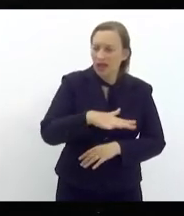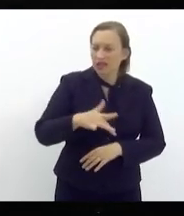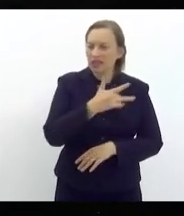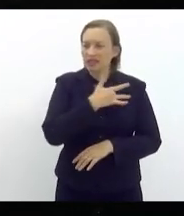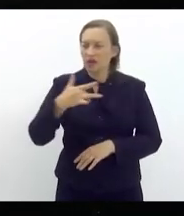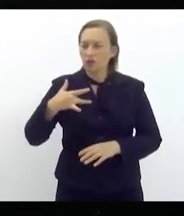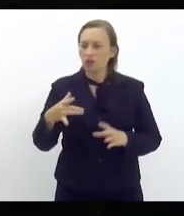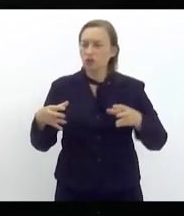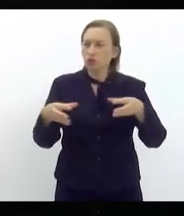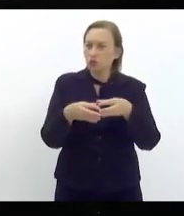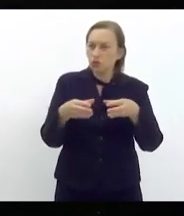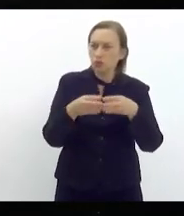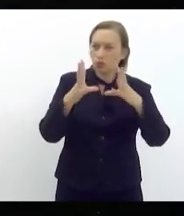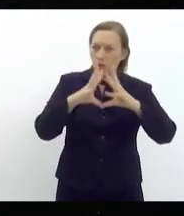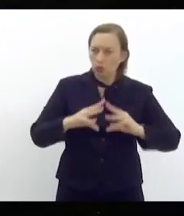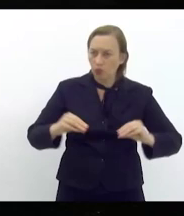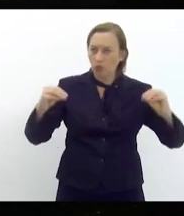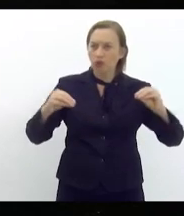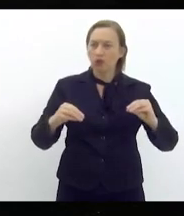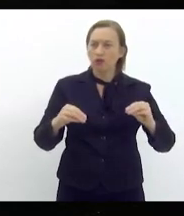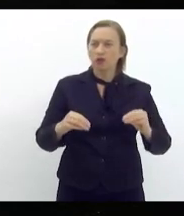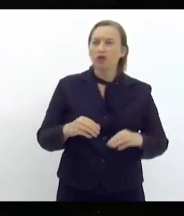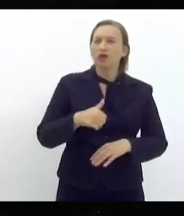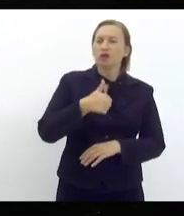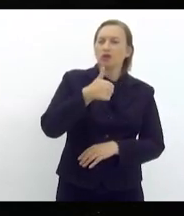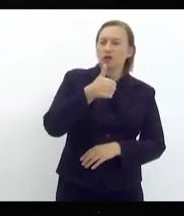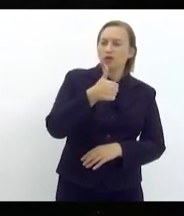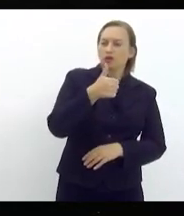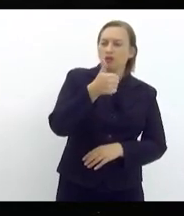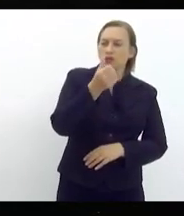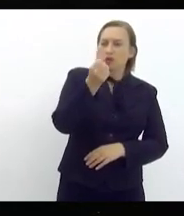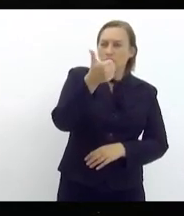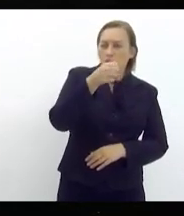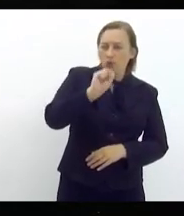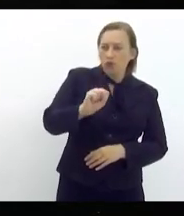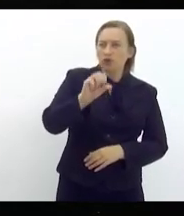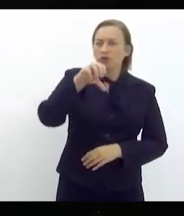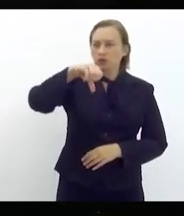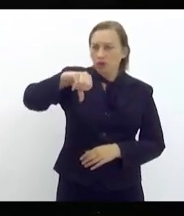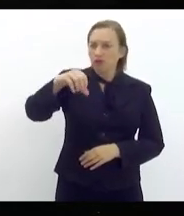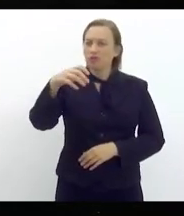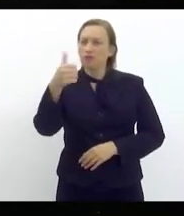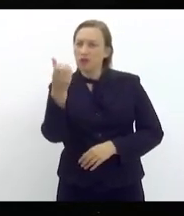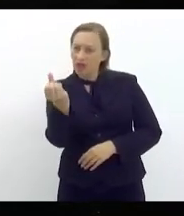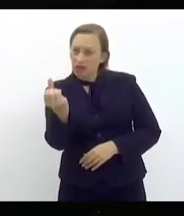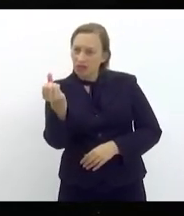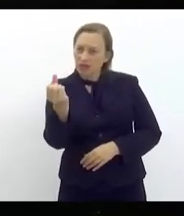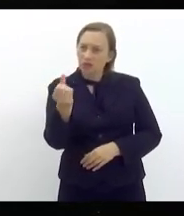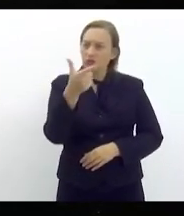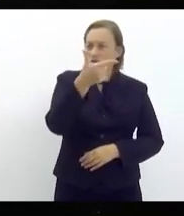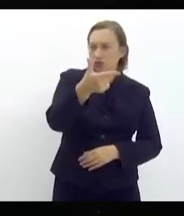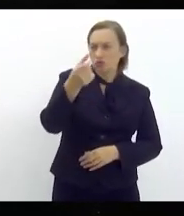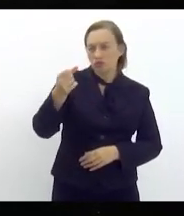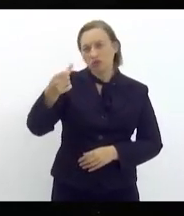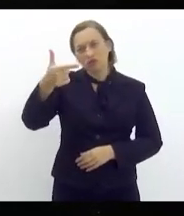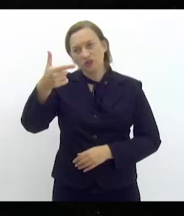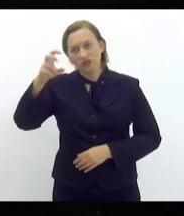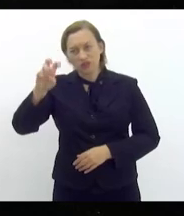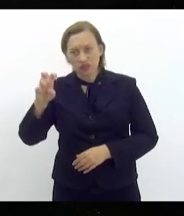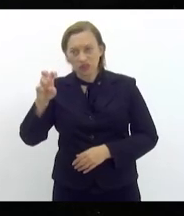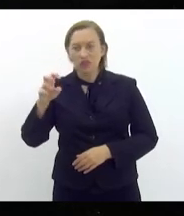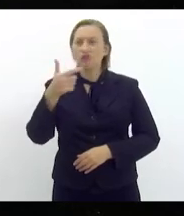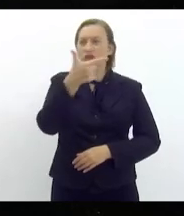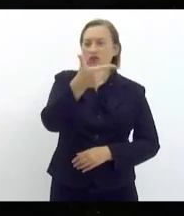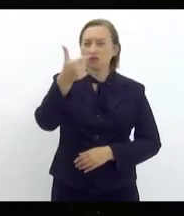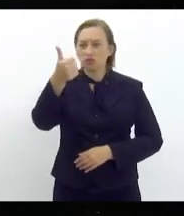pela Lei 8.986 de 2020, e a extinção terá que se dar no primeiro semestre de 2024.